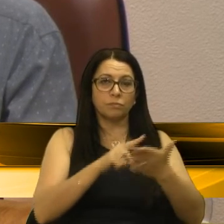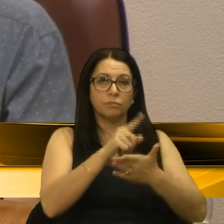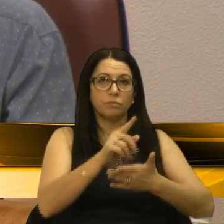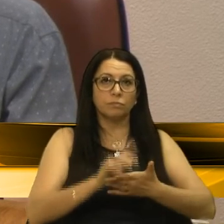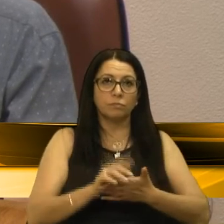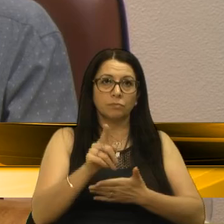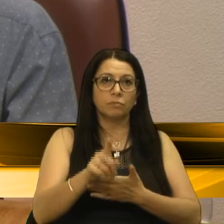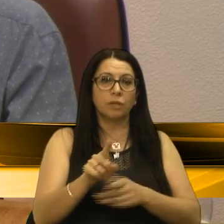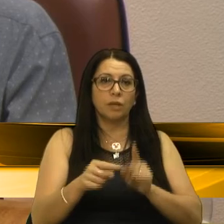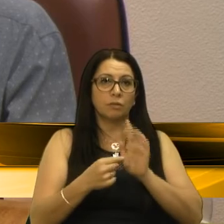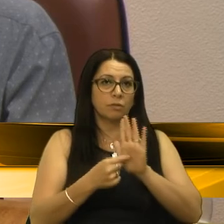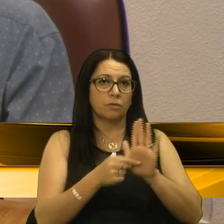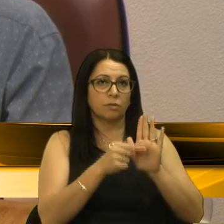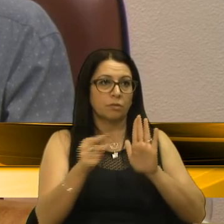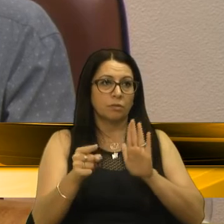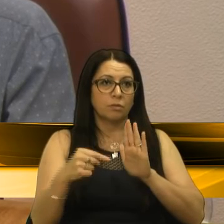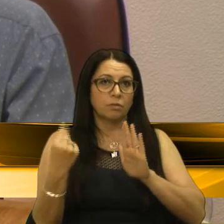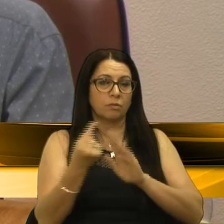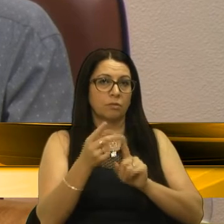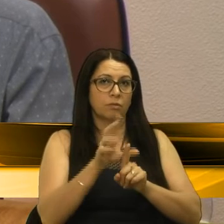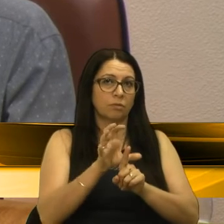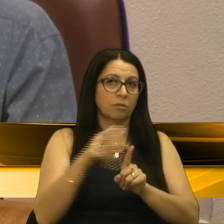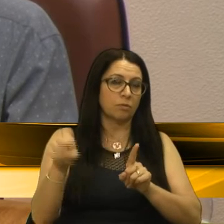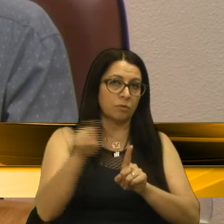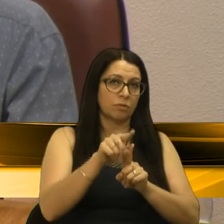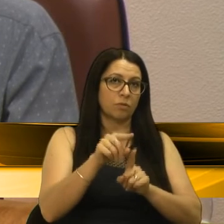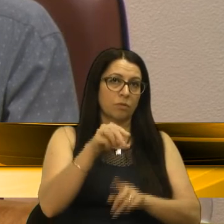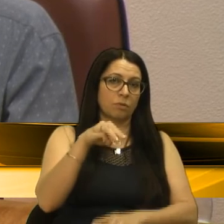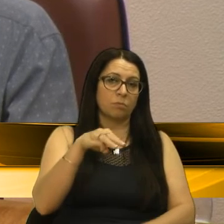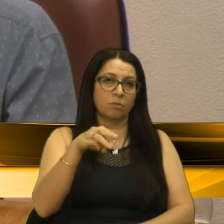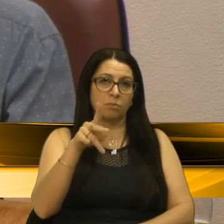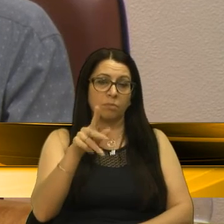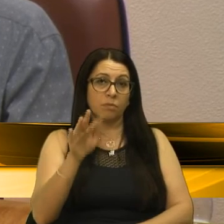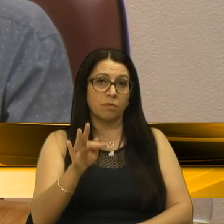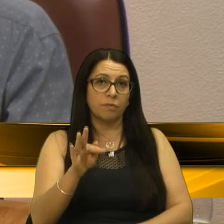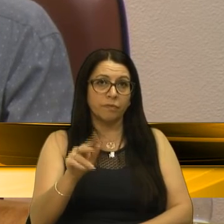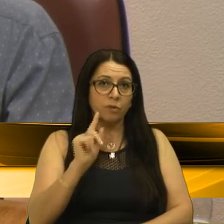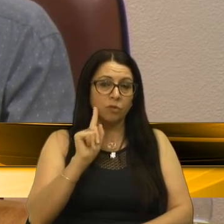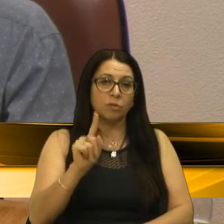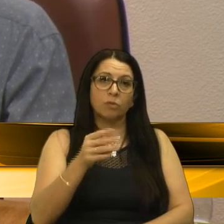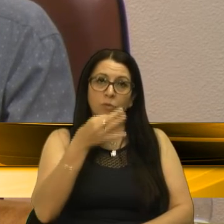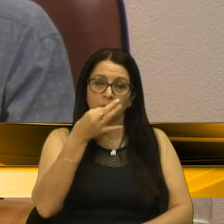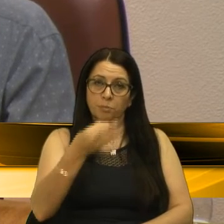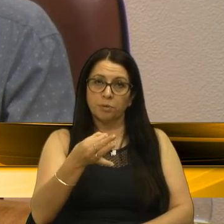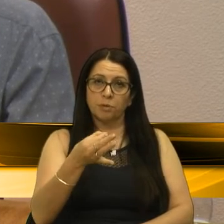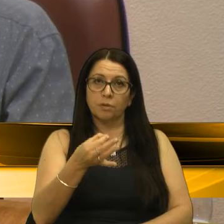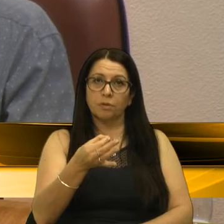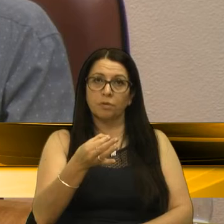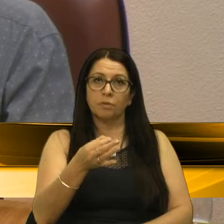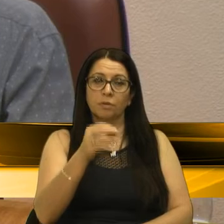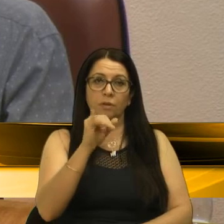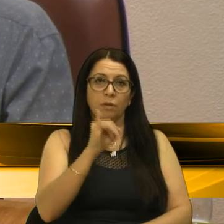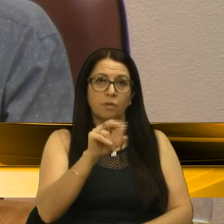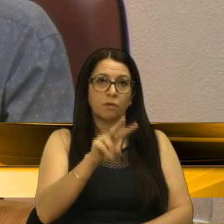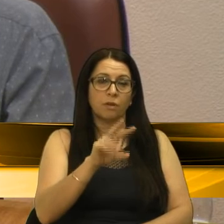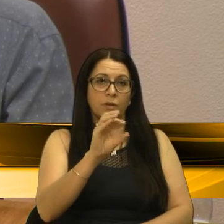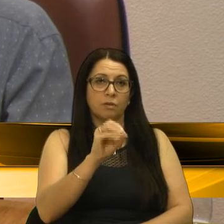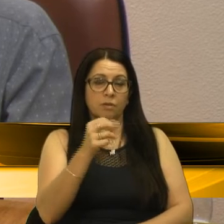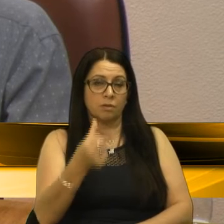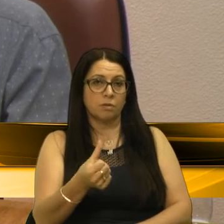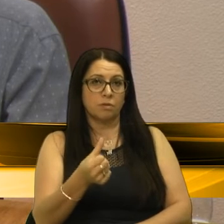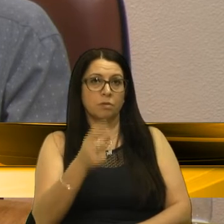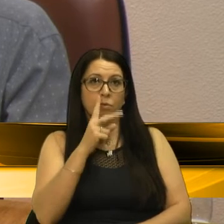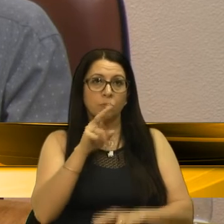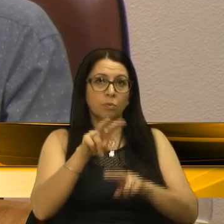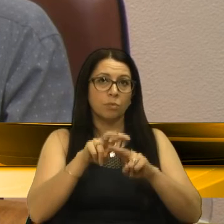do juízo para exame de controvérsias. O MPF se manifestou no EV 06 aventado que, como